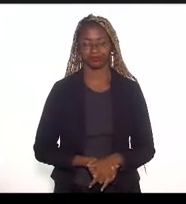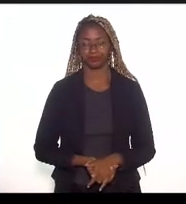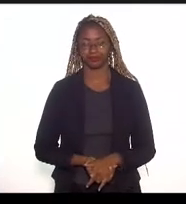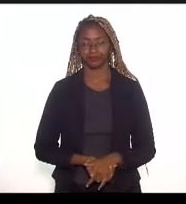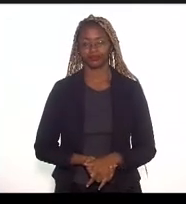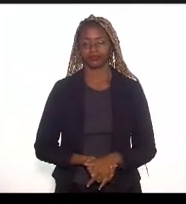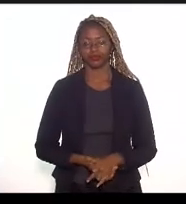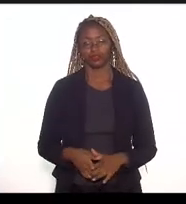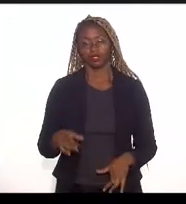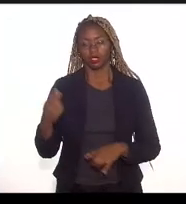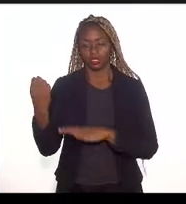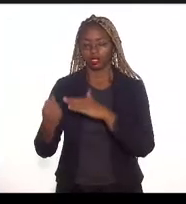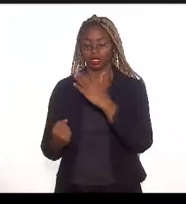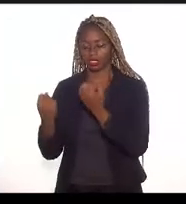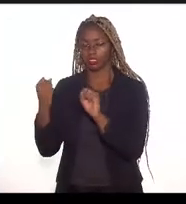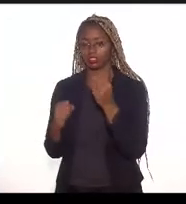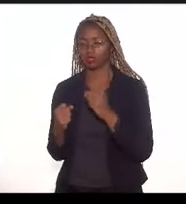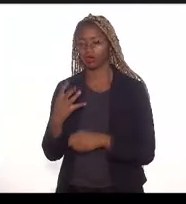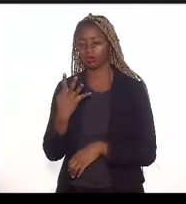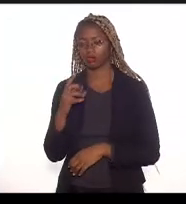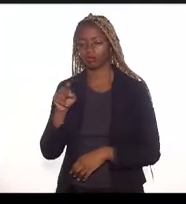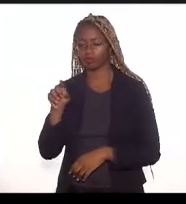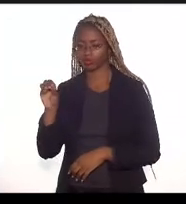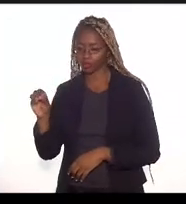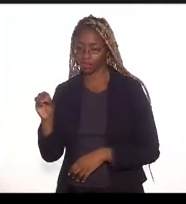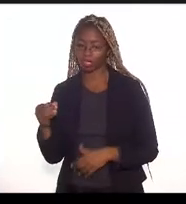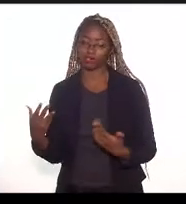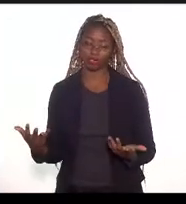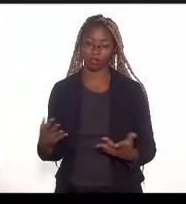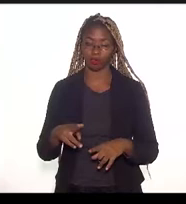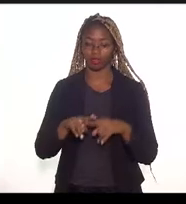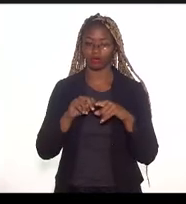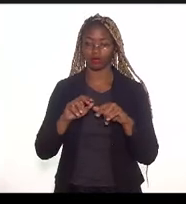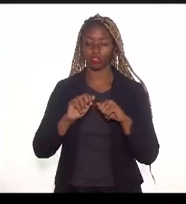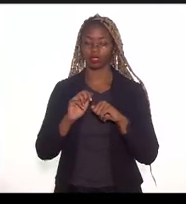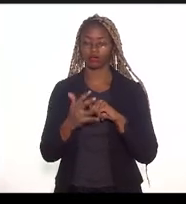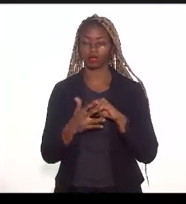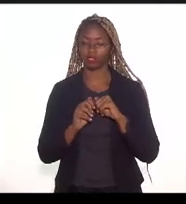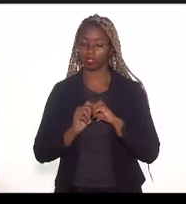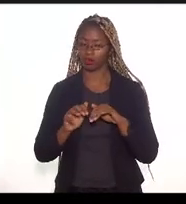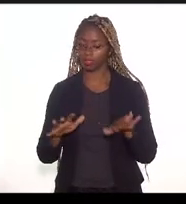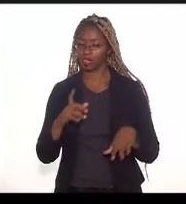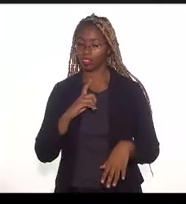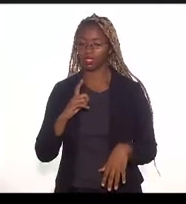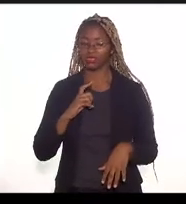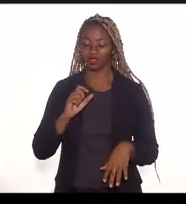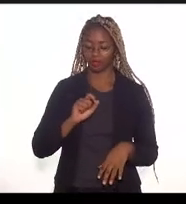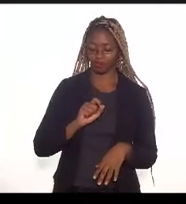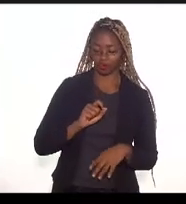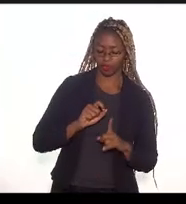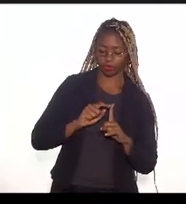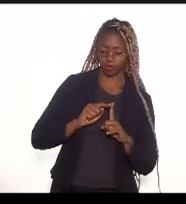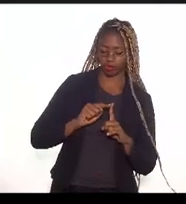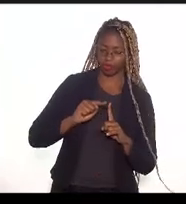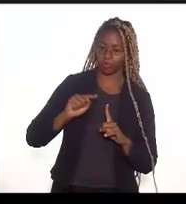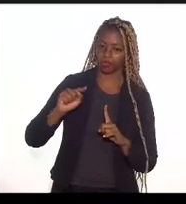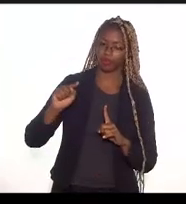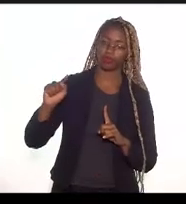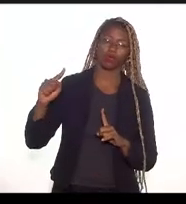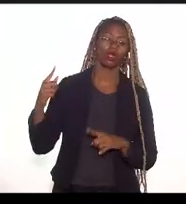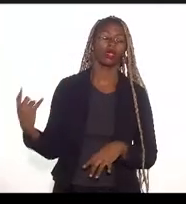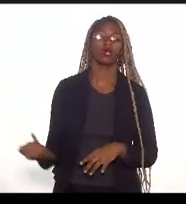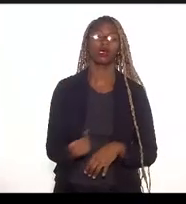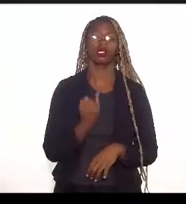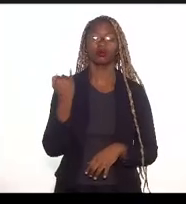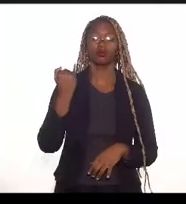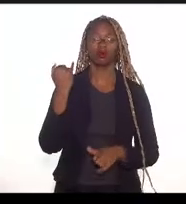indústria 4.0, com o advento, infelizmente, da pandemia, tivemos um aumento significativo